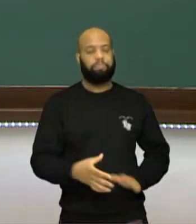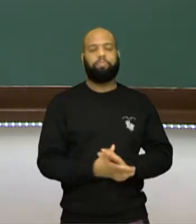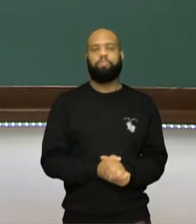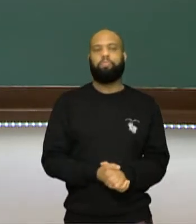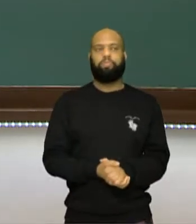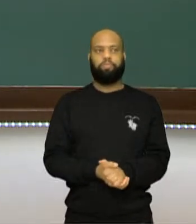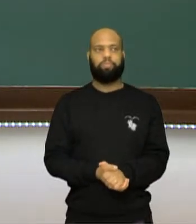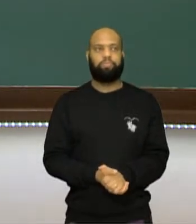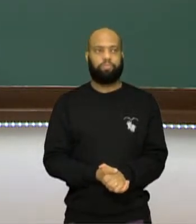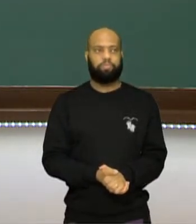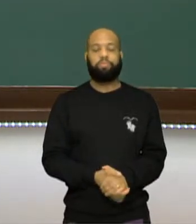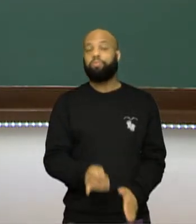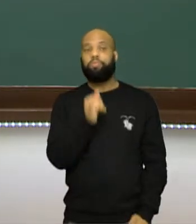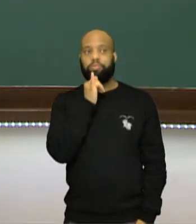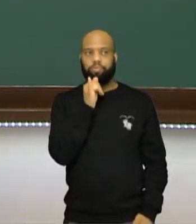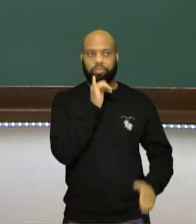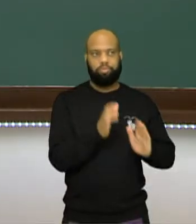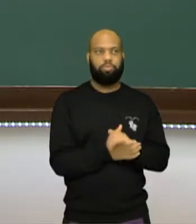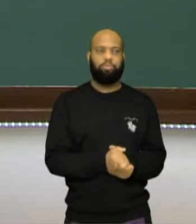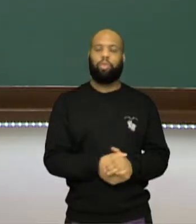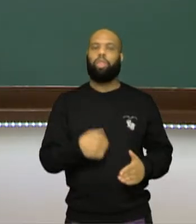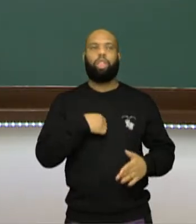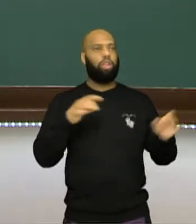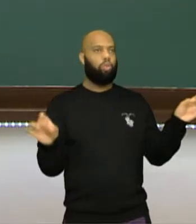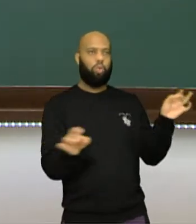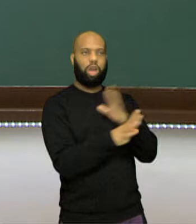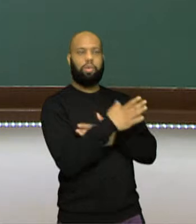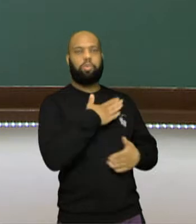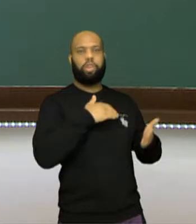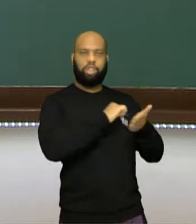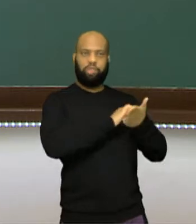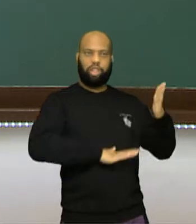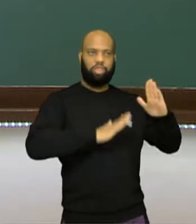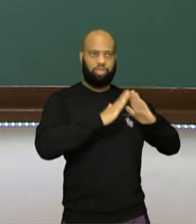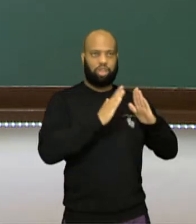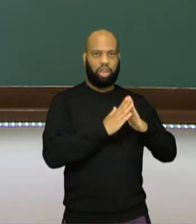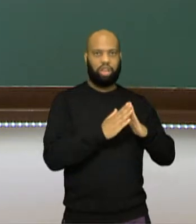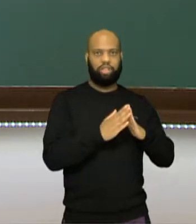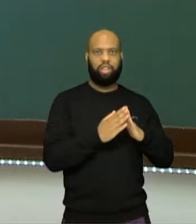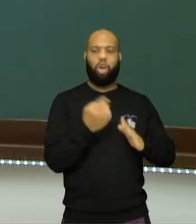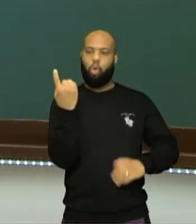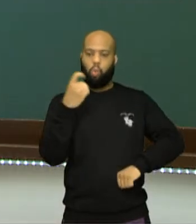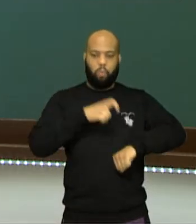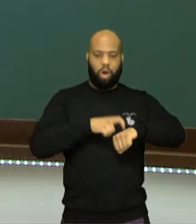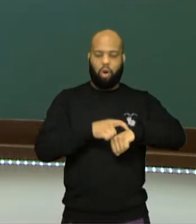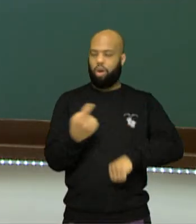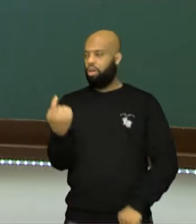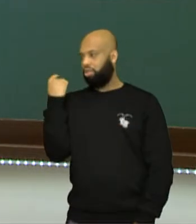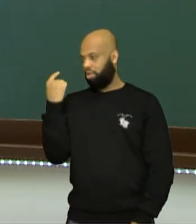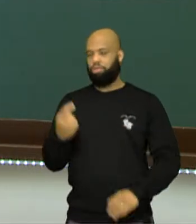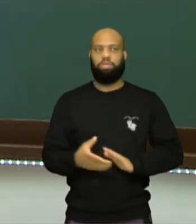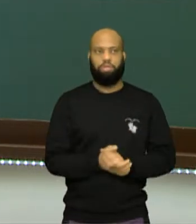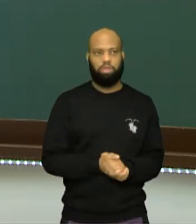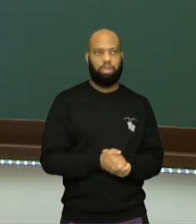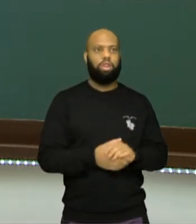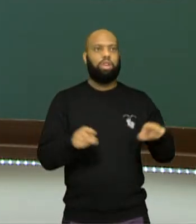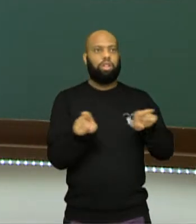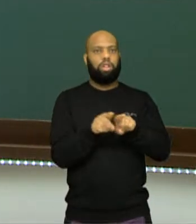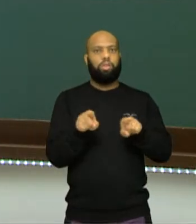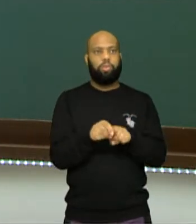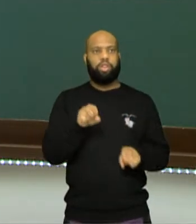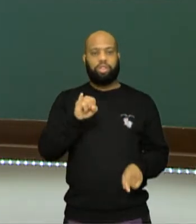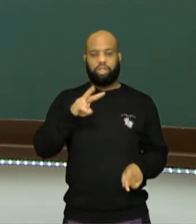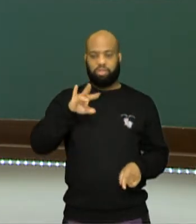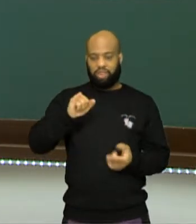passado simples. Por exemplo, I finished my homework 1 hour ago. Importante dizer também que no caso de